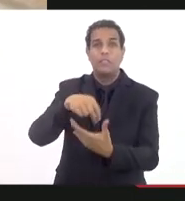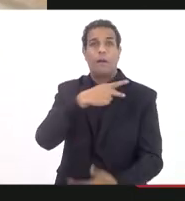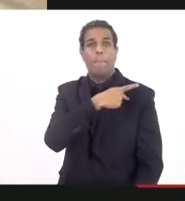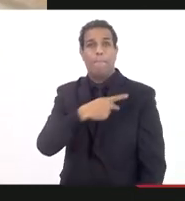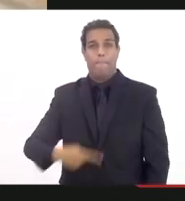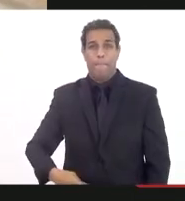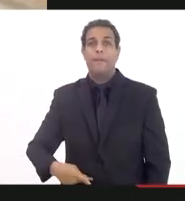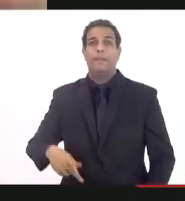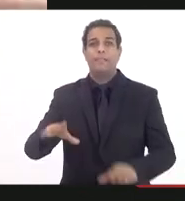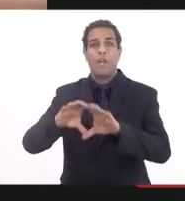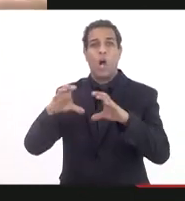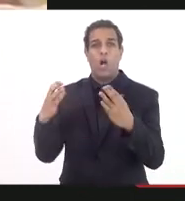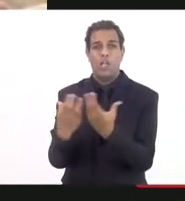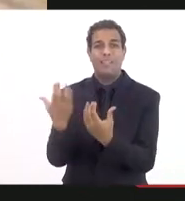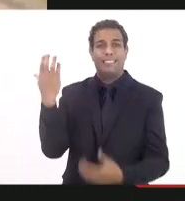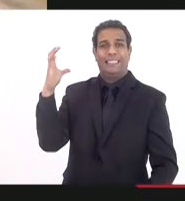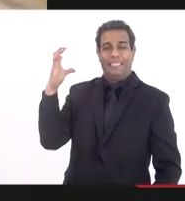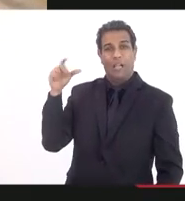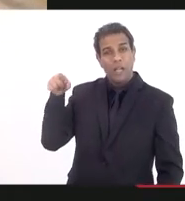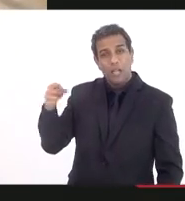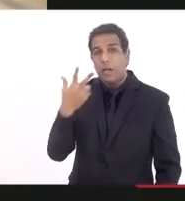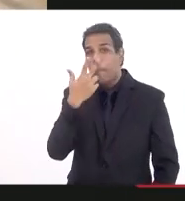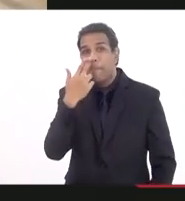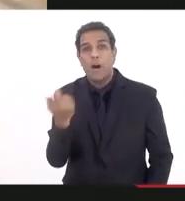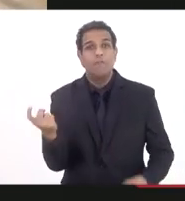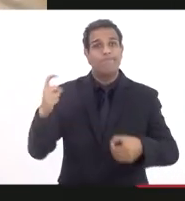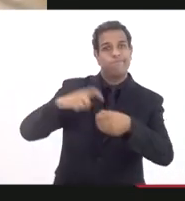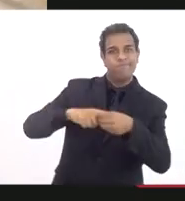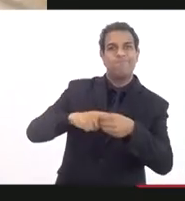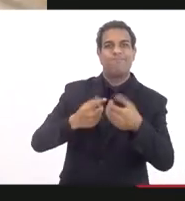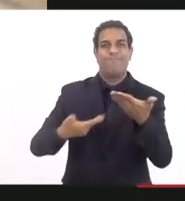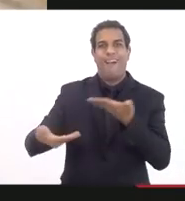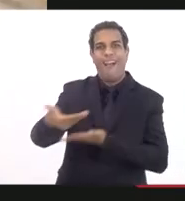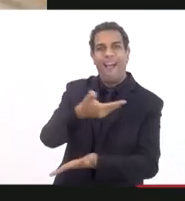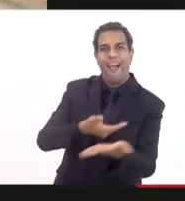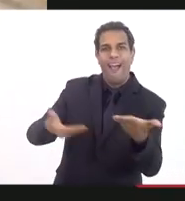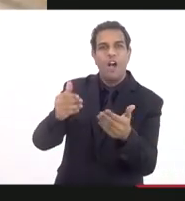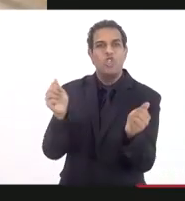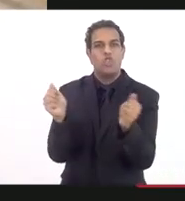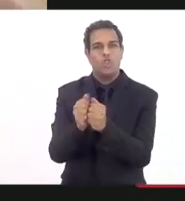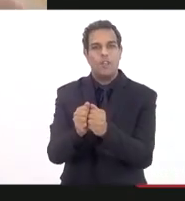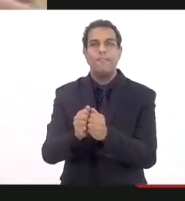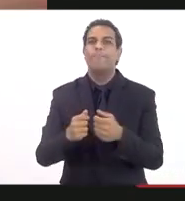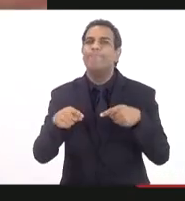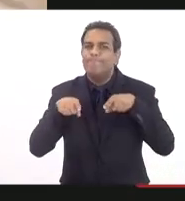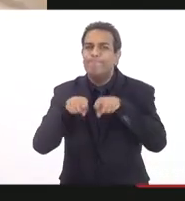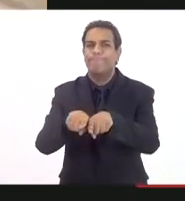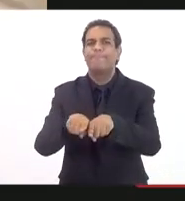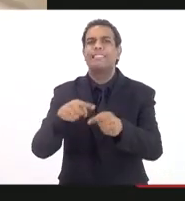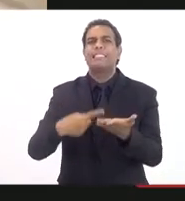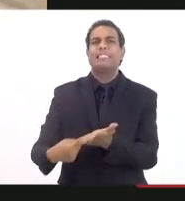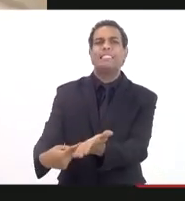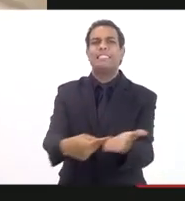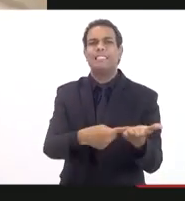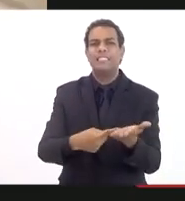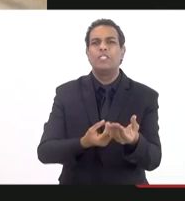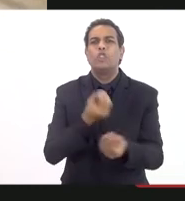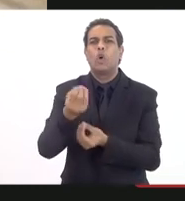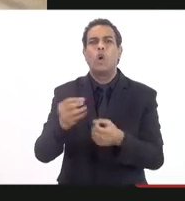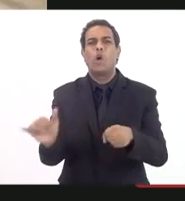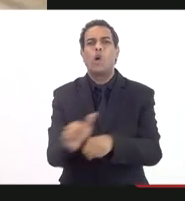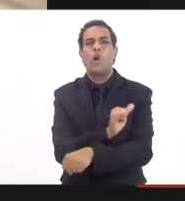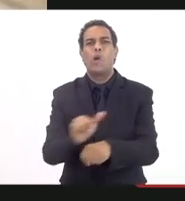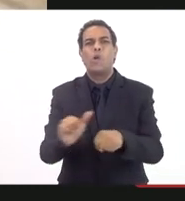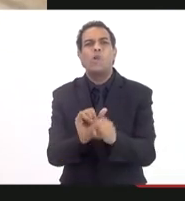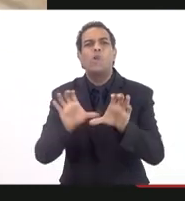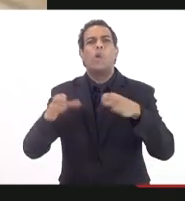de Niterói, pela parceria. Vai ser extremamente fundamental essa parceria com o COSEMS para a gente definir, em conjunto